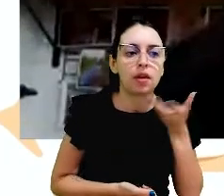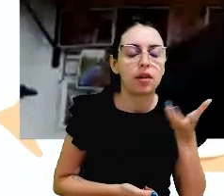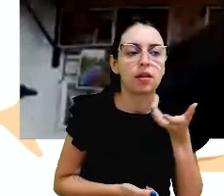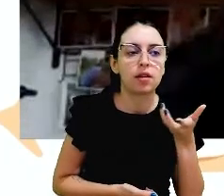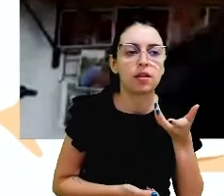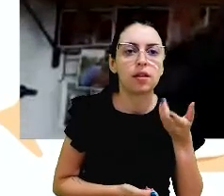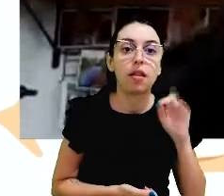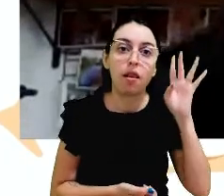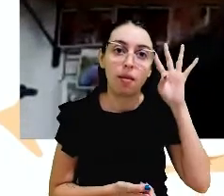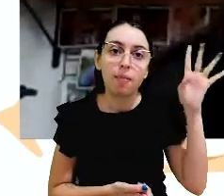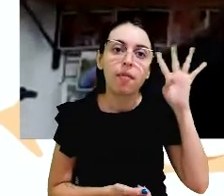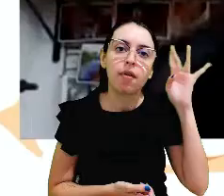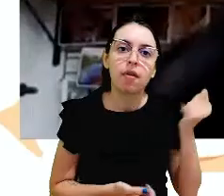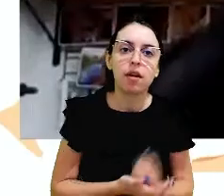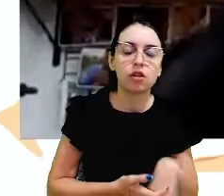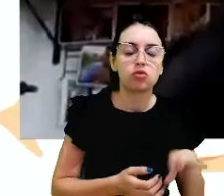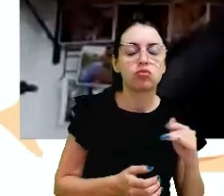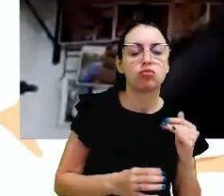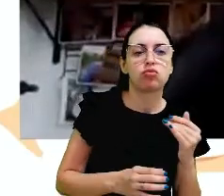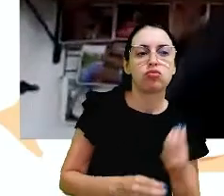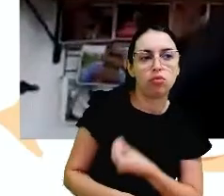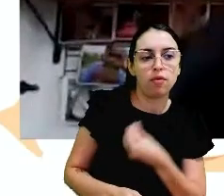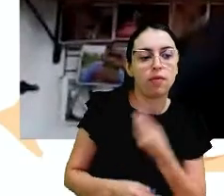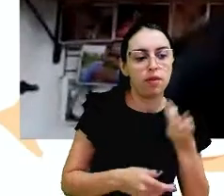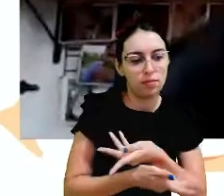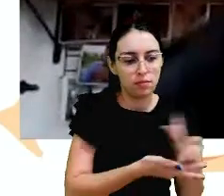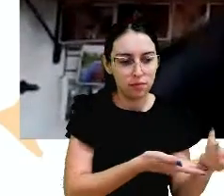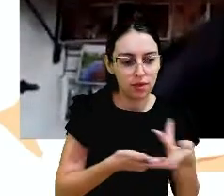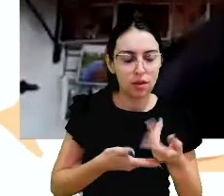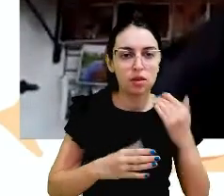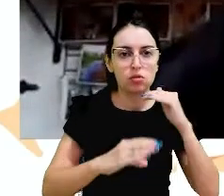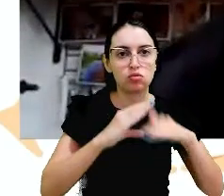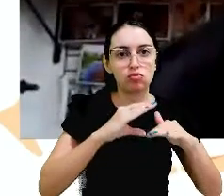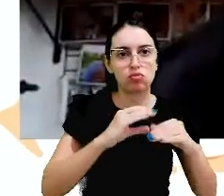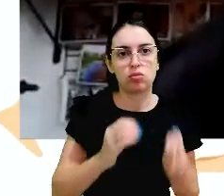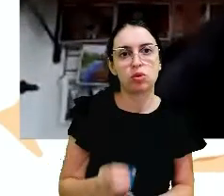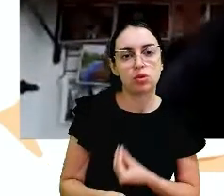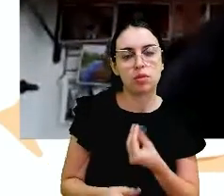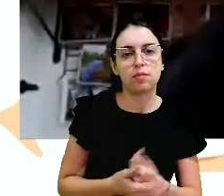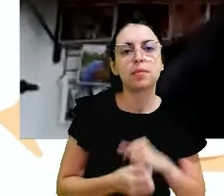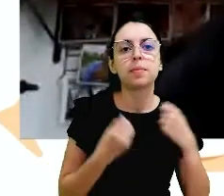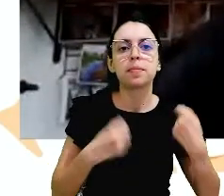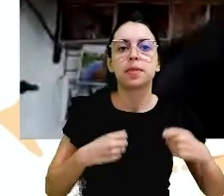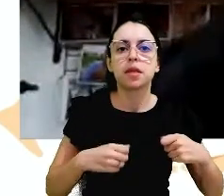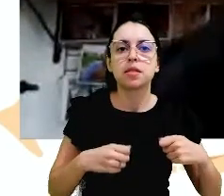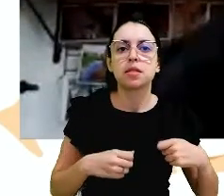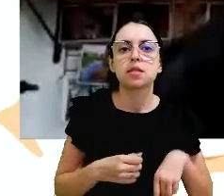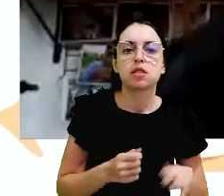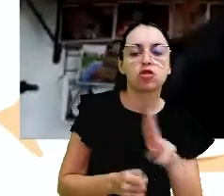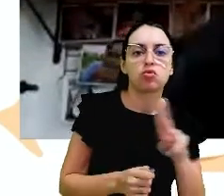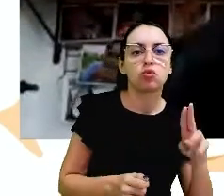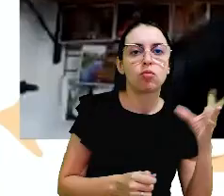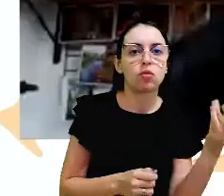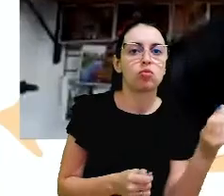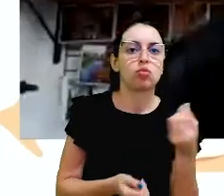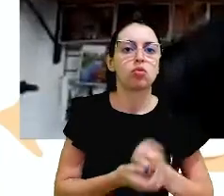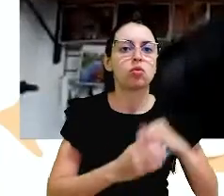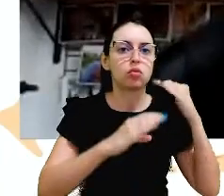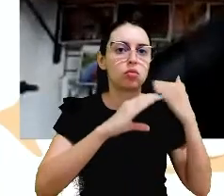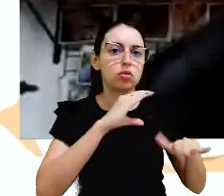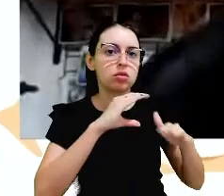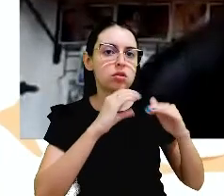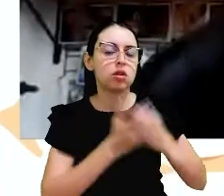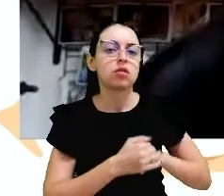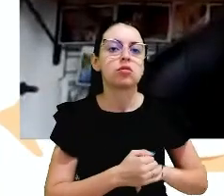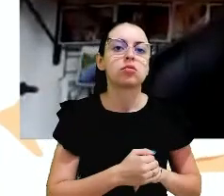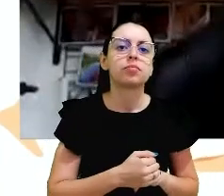Queria relembrar a todos os participantes que para o registro da presença é necessário digitar o nome completo no chat, então logo ingresse